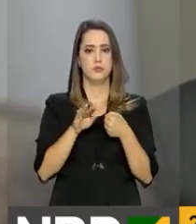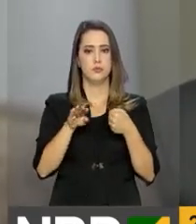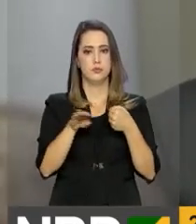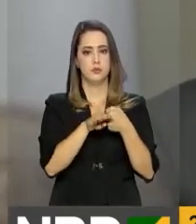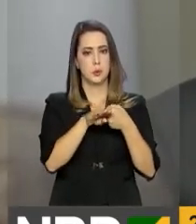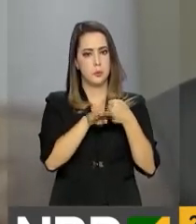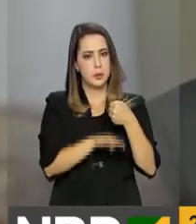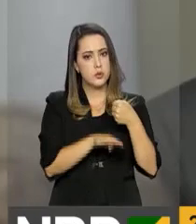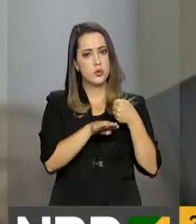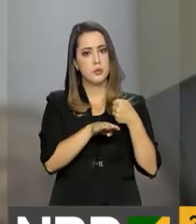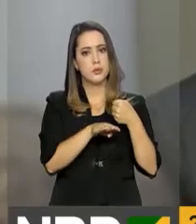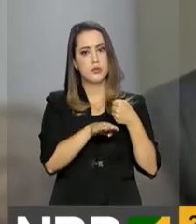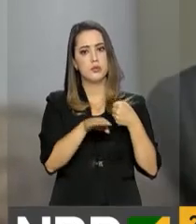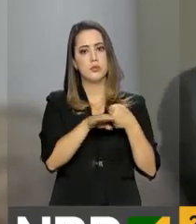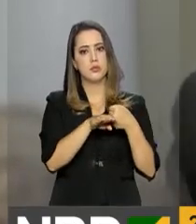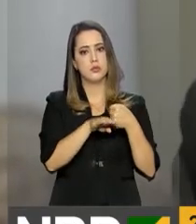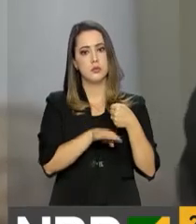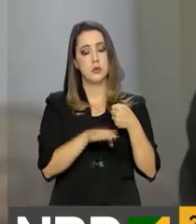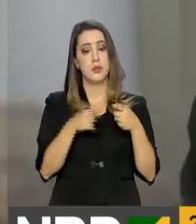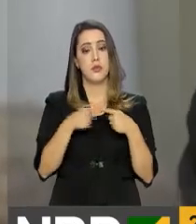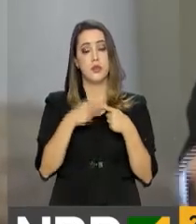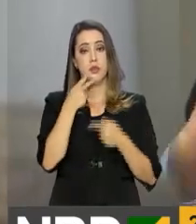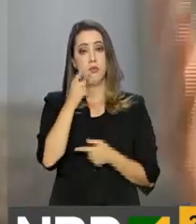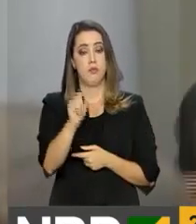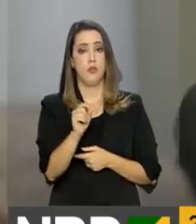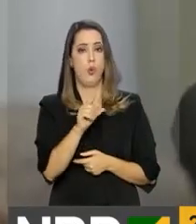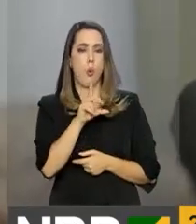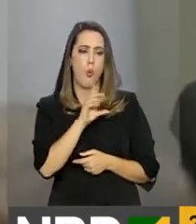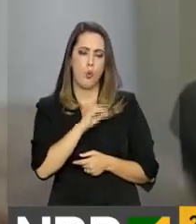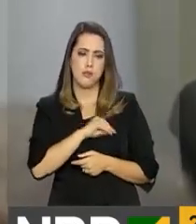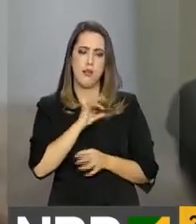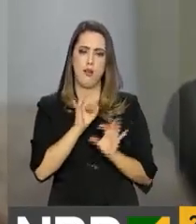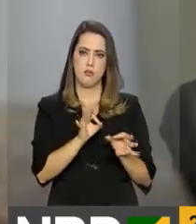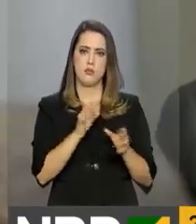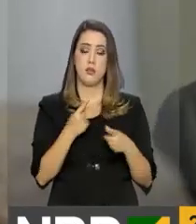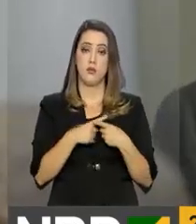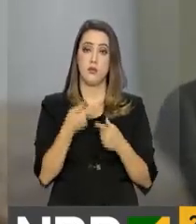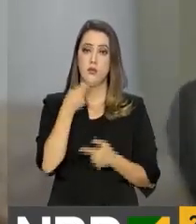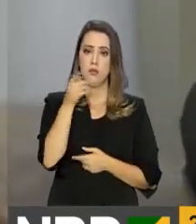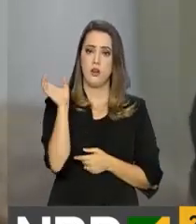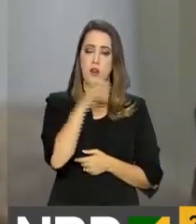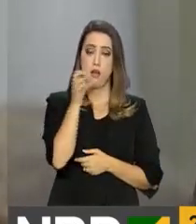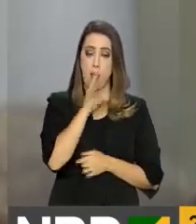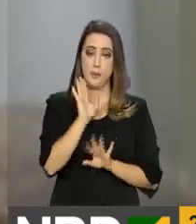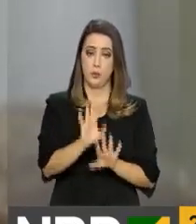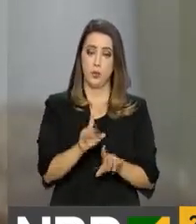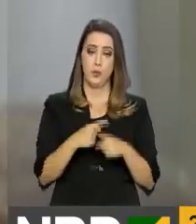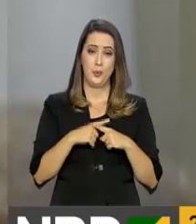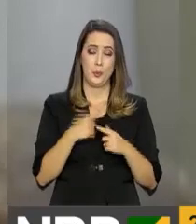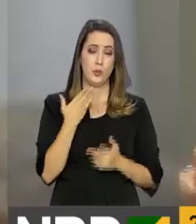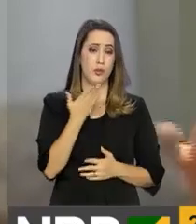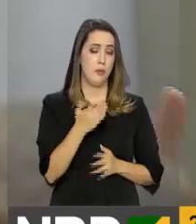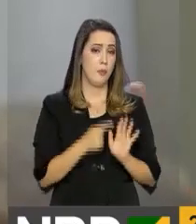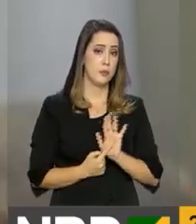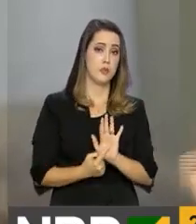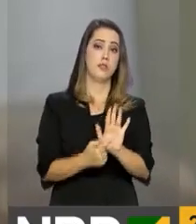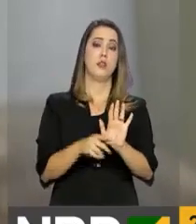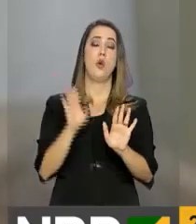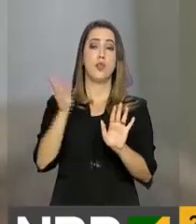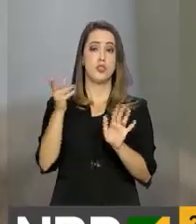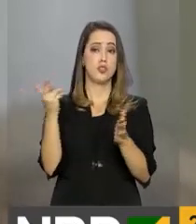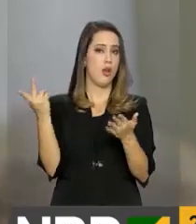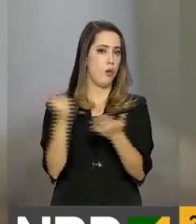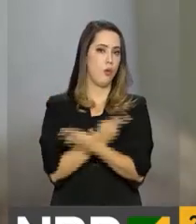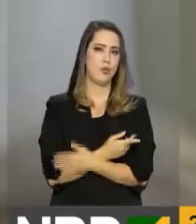baixa. Não é? Esta é a ideia. Estou dizendo assim rapidamente, né? Velozmente até, para mostrar o que foi